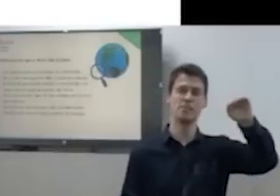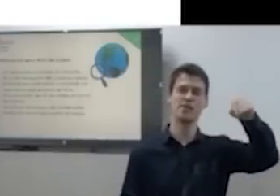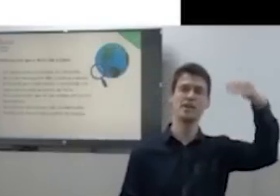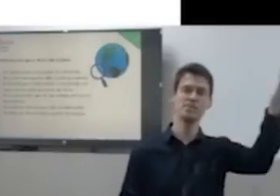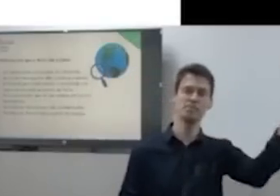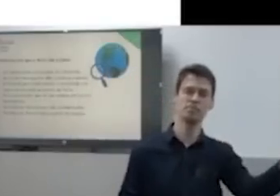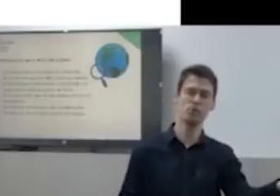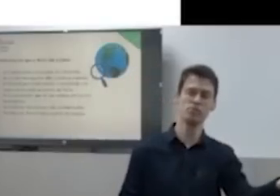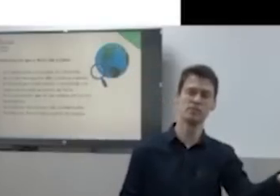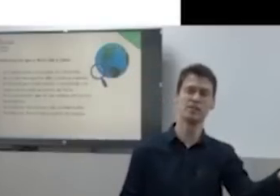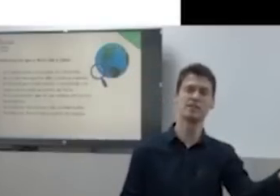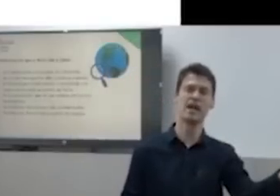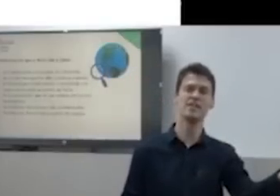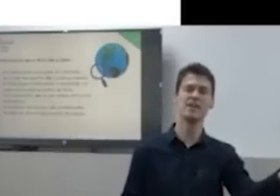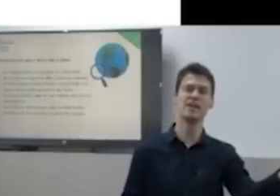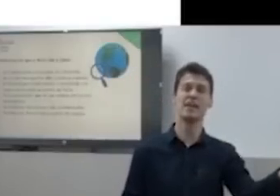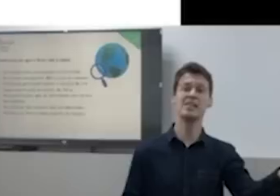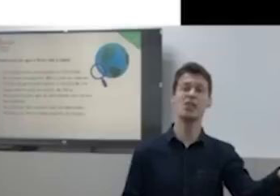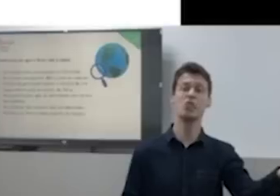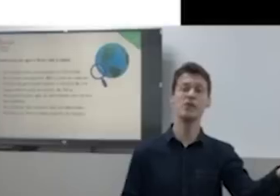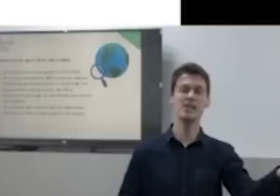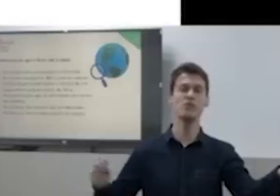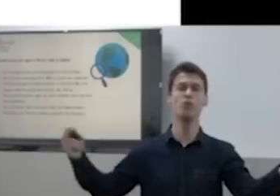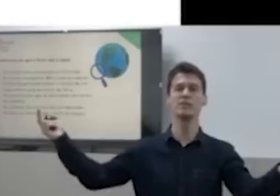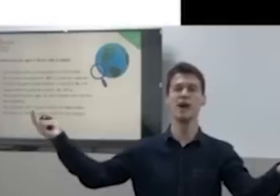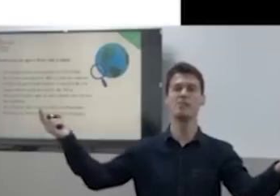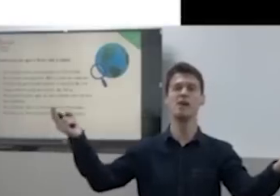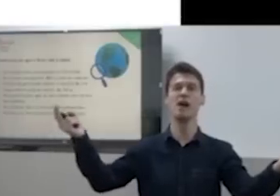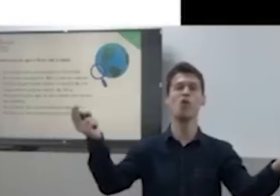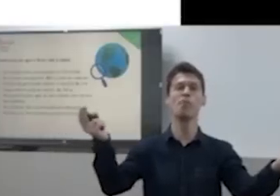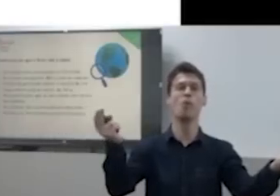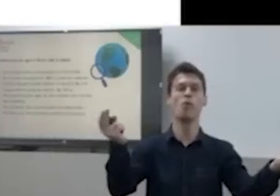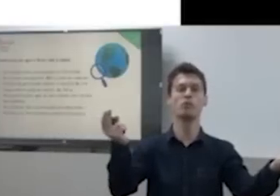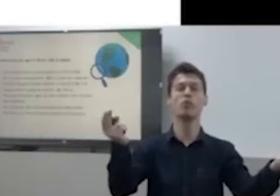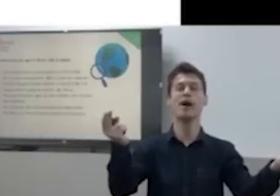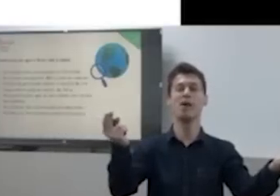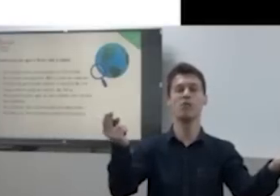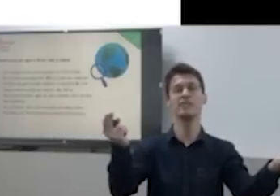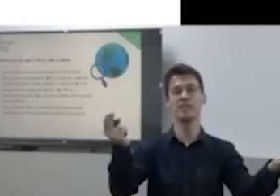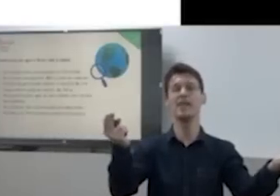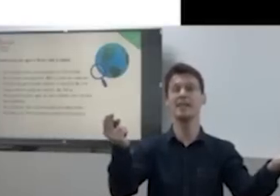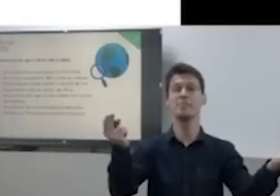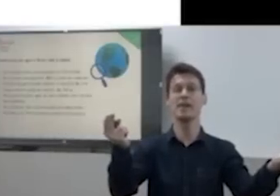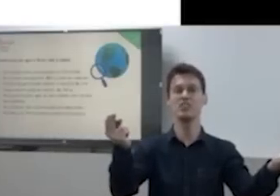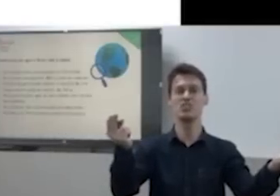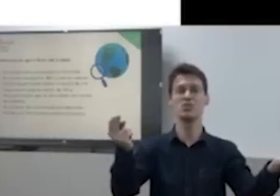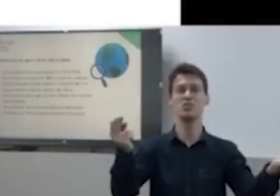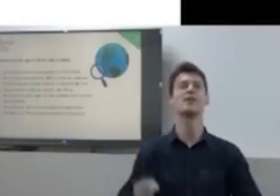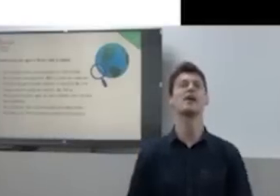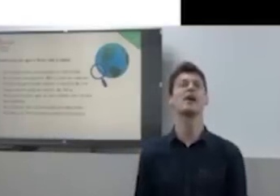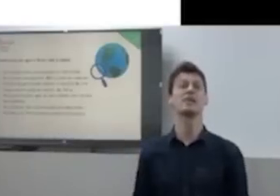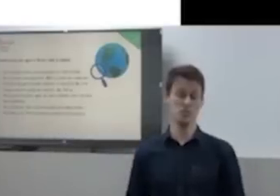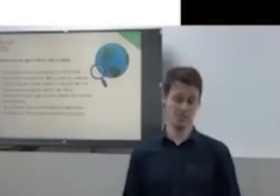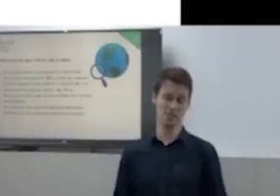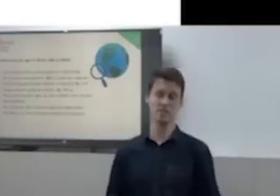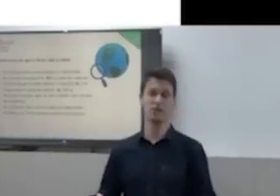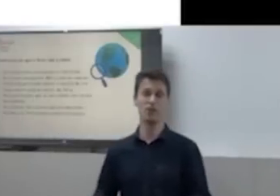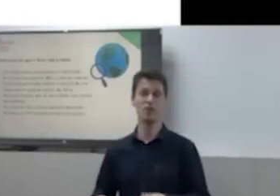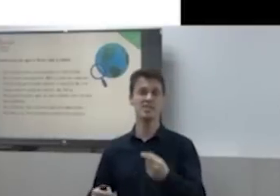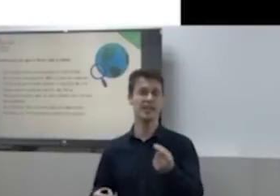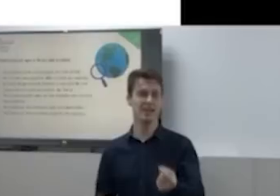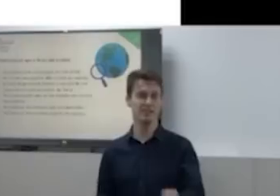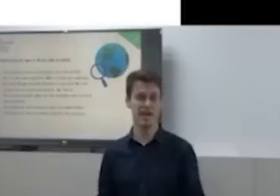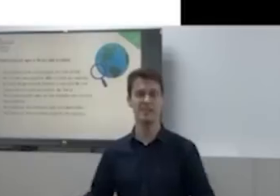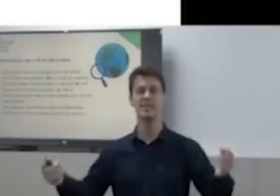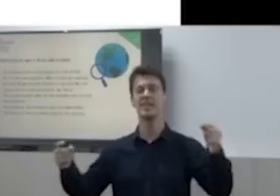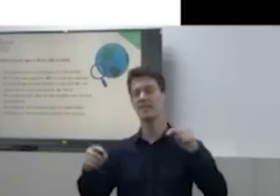e chegaria na borda e pum, caía. Ele não ia voltar ao ponto aonde ele partiu. Nós